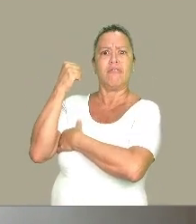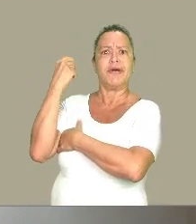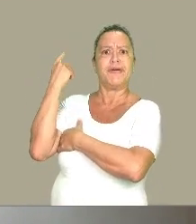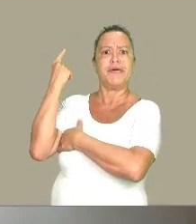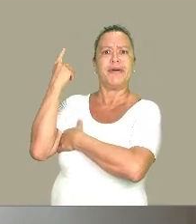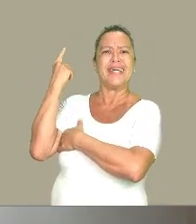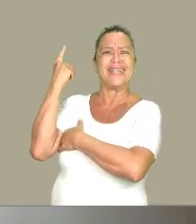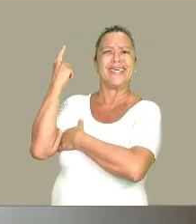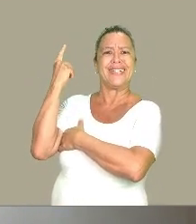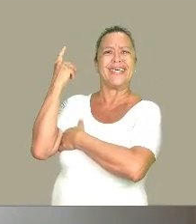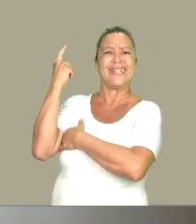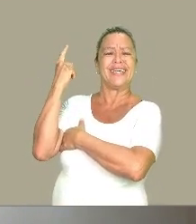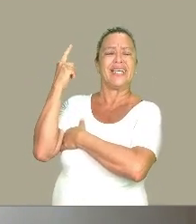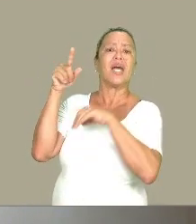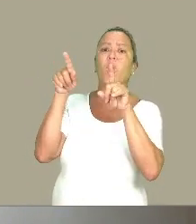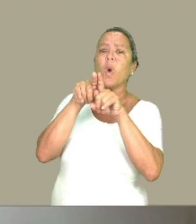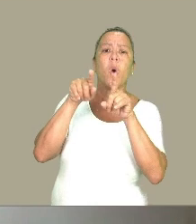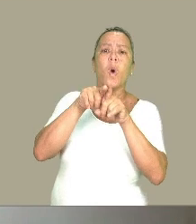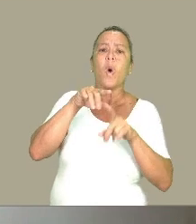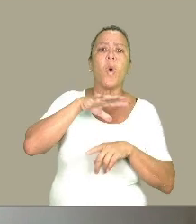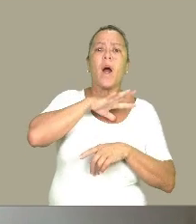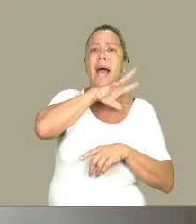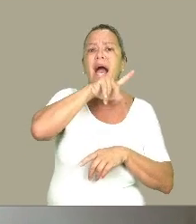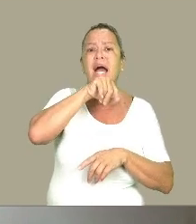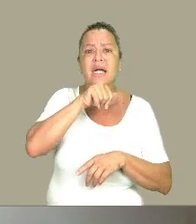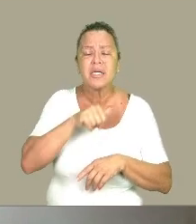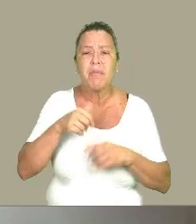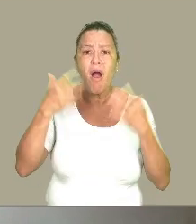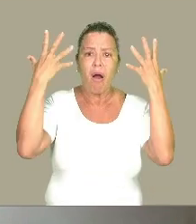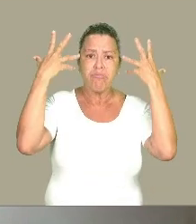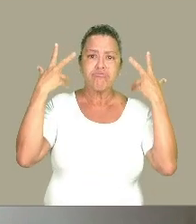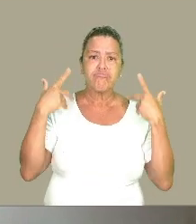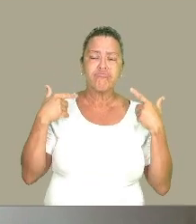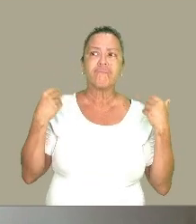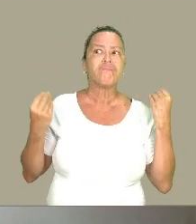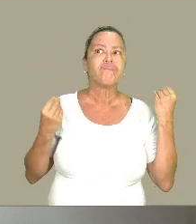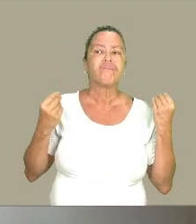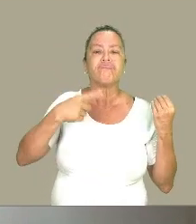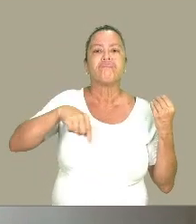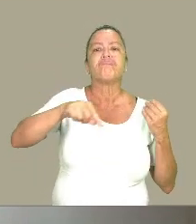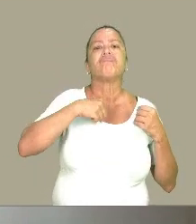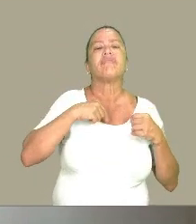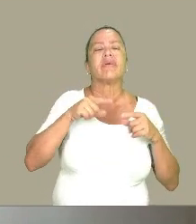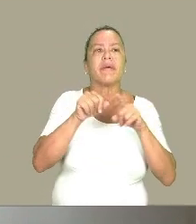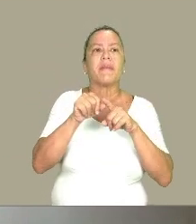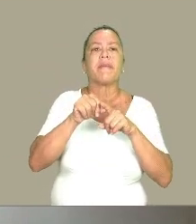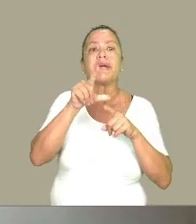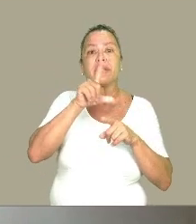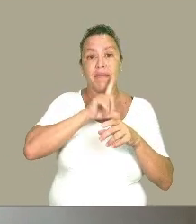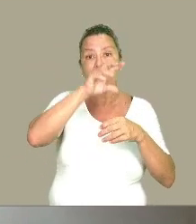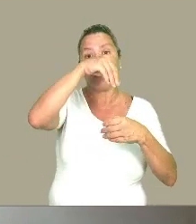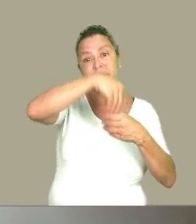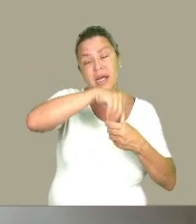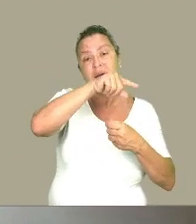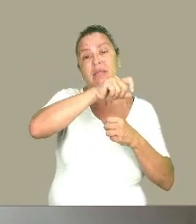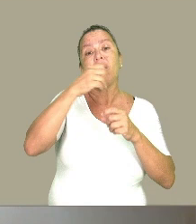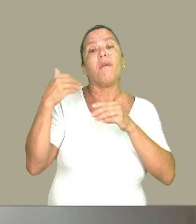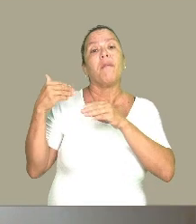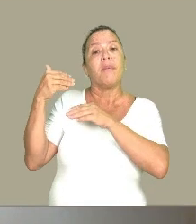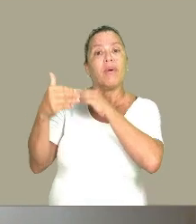teríamos, destacando então a importância não só desse instituto, mas também do